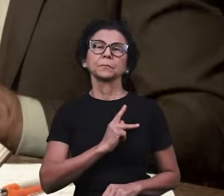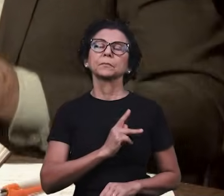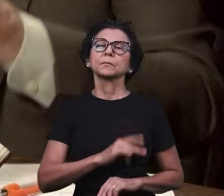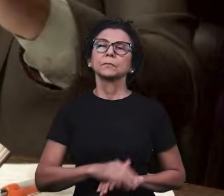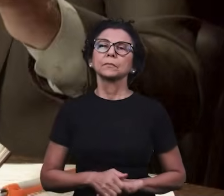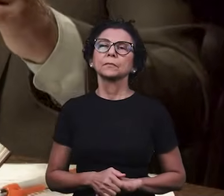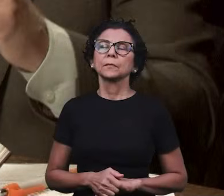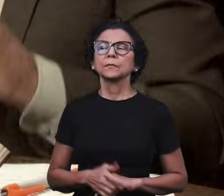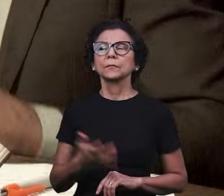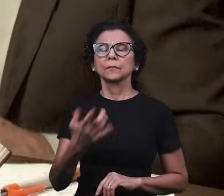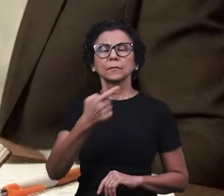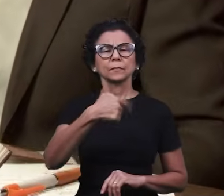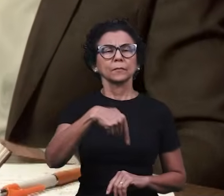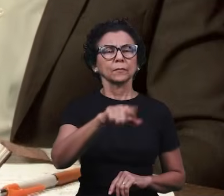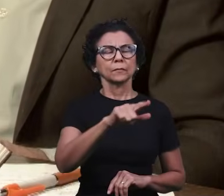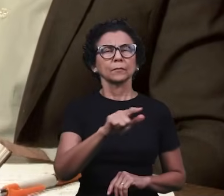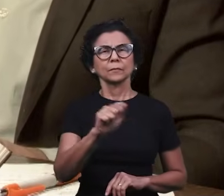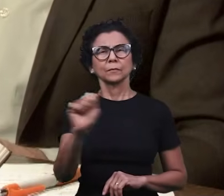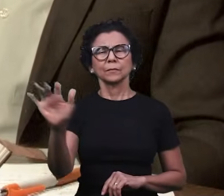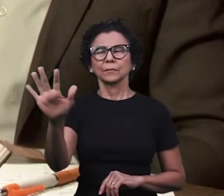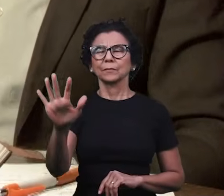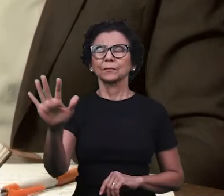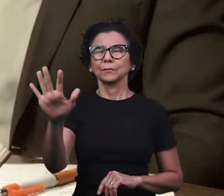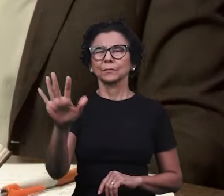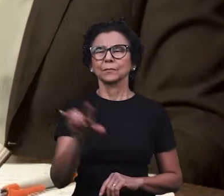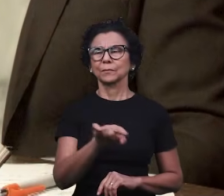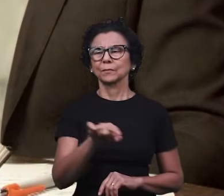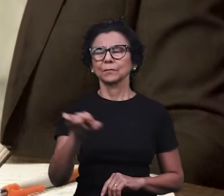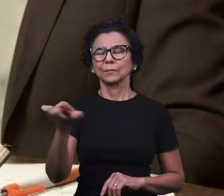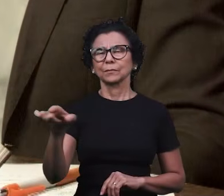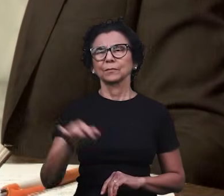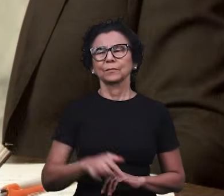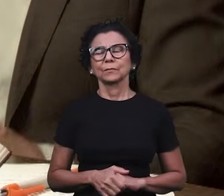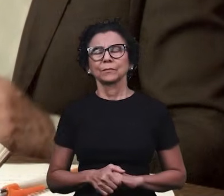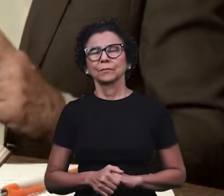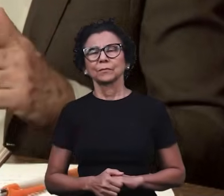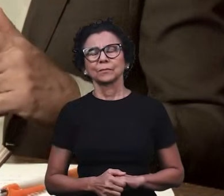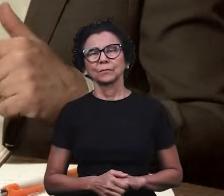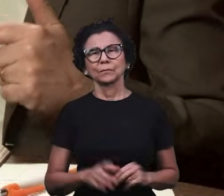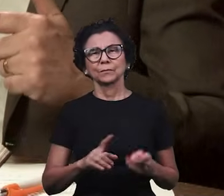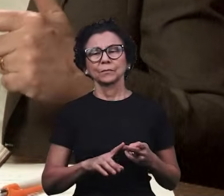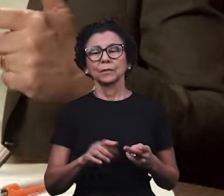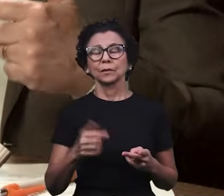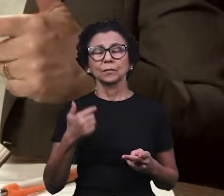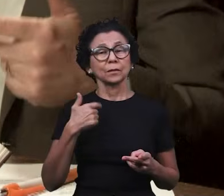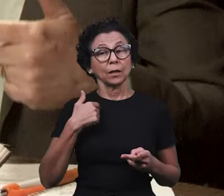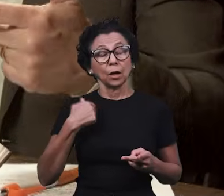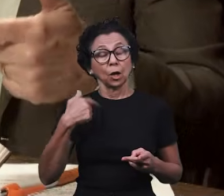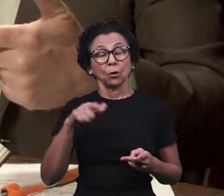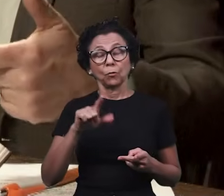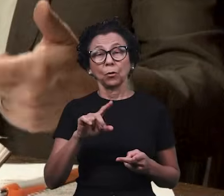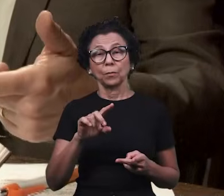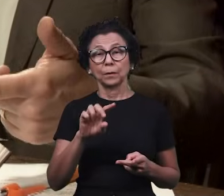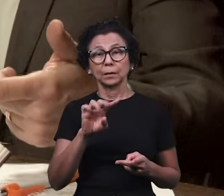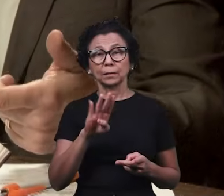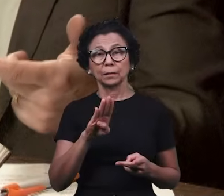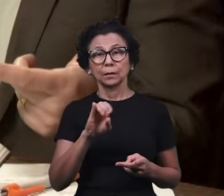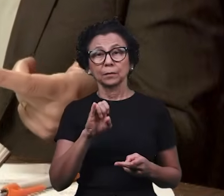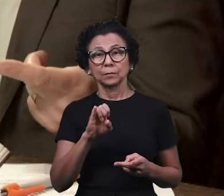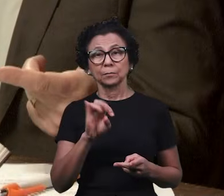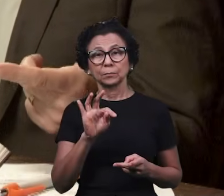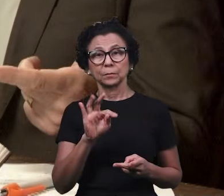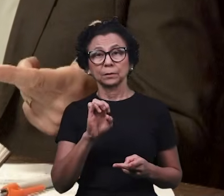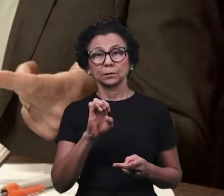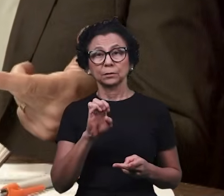querendo ir para a Ásia, querendo ir para Bitínia, e eu falo assim, mas fomos impedidos pelo Espírito Santo.